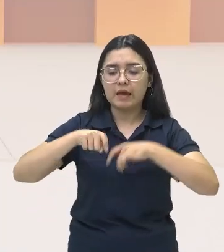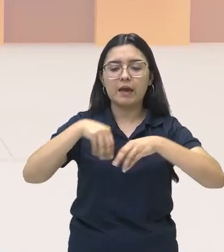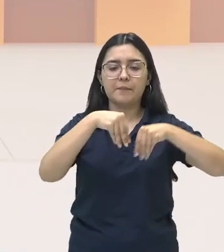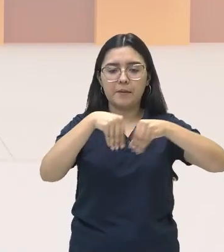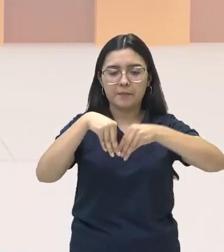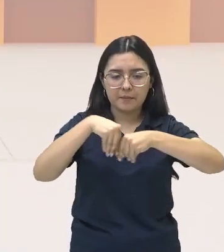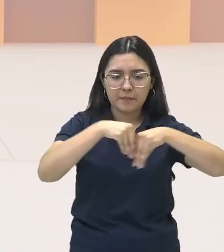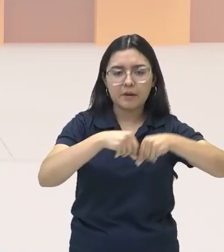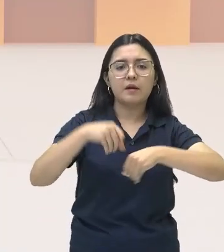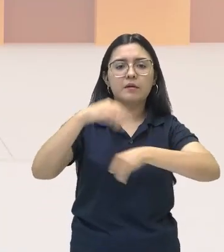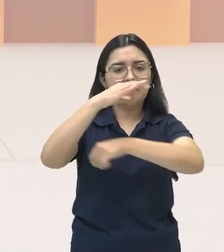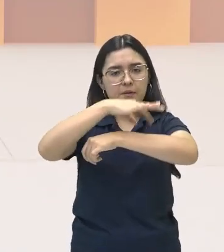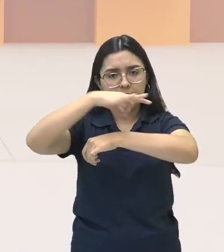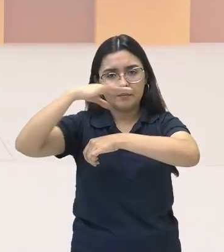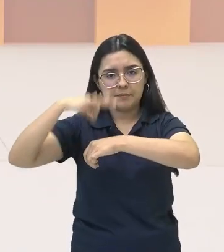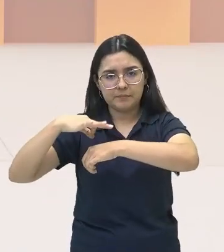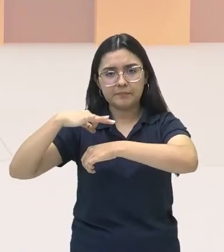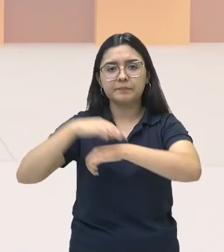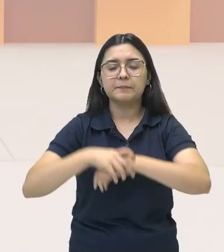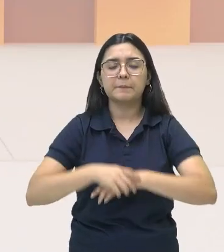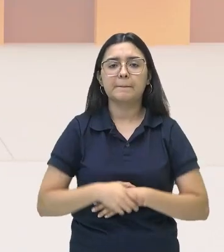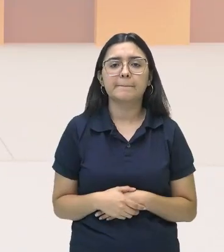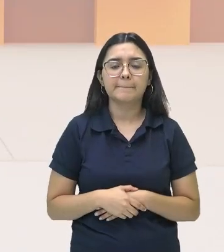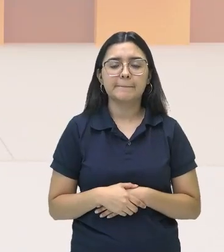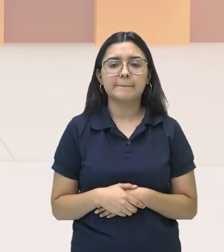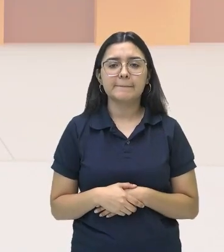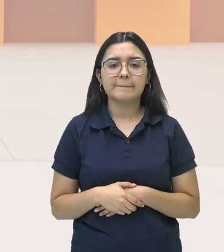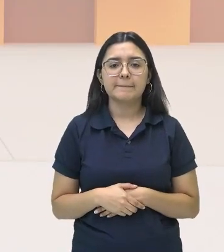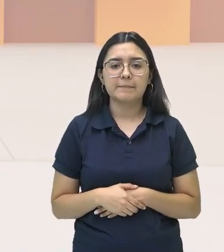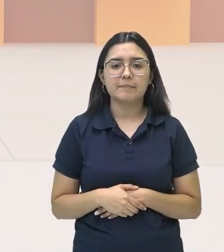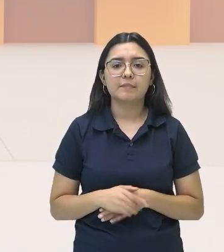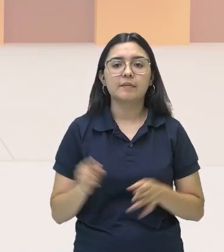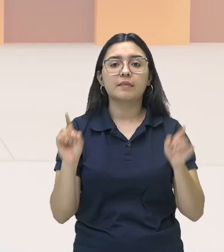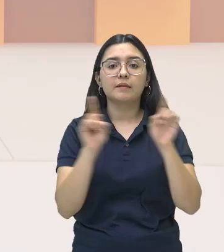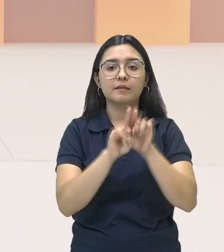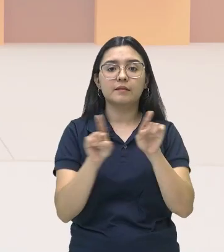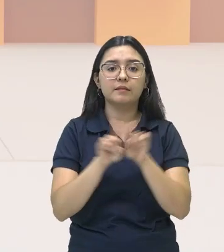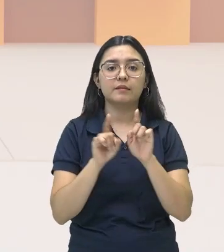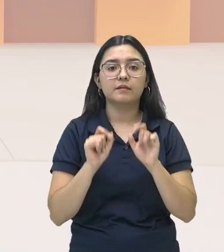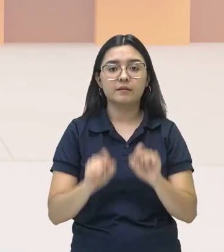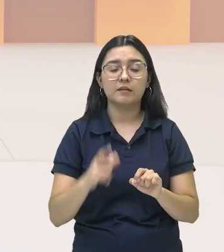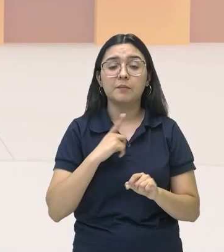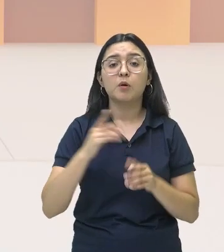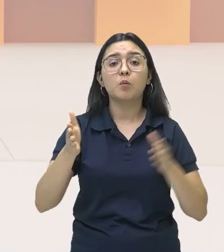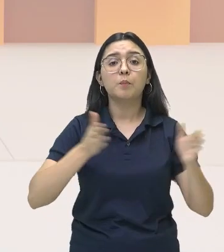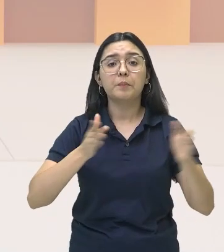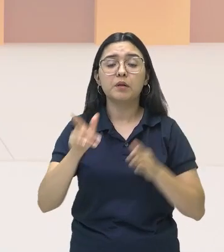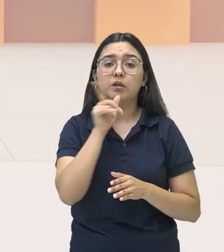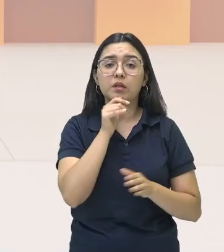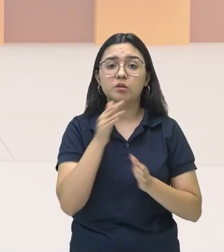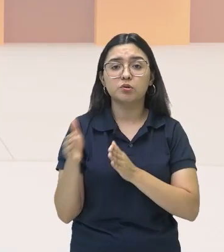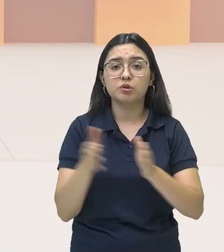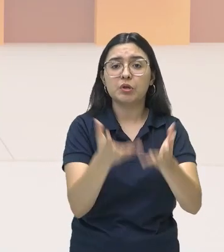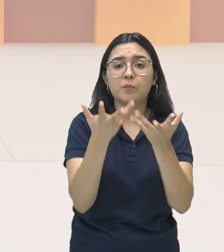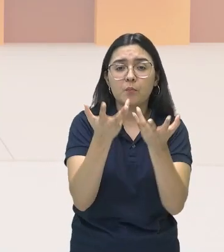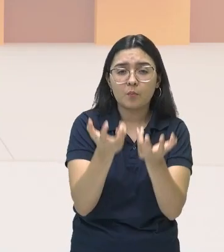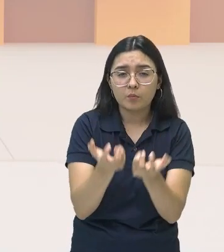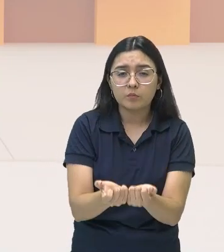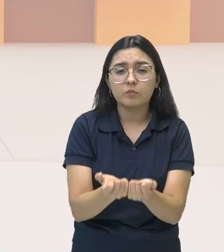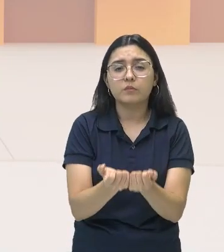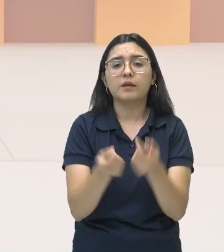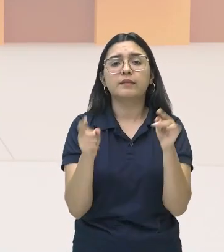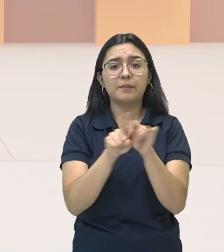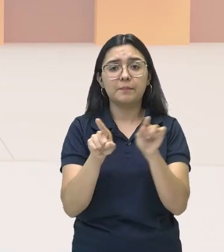cuidar da terra, né? Nós temos aqui o fenômeno da seca, da cheia, que influencia também